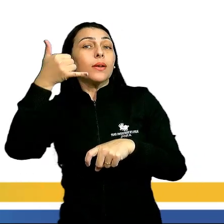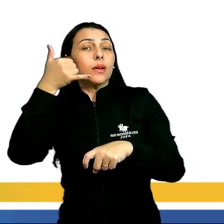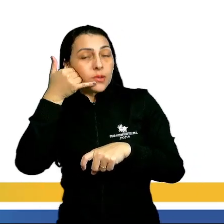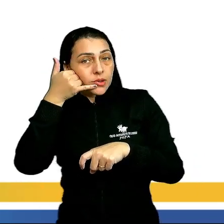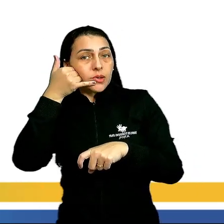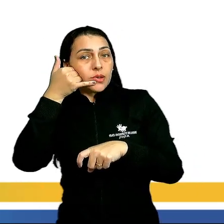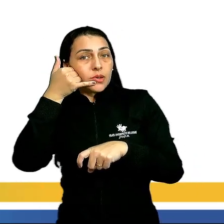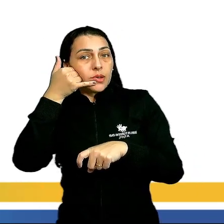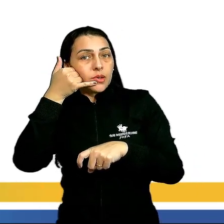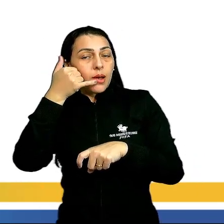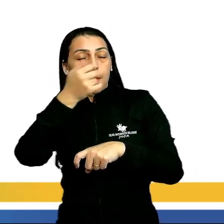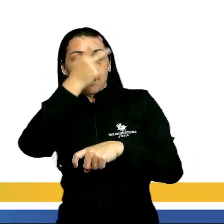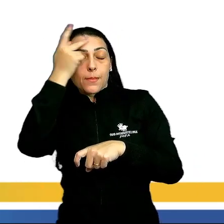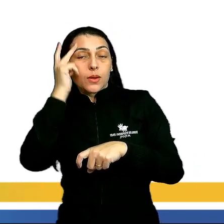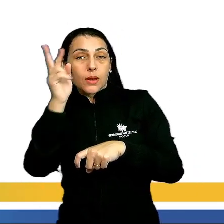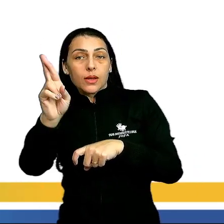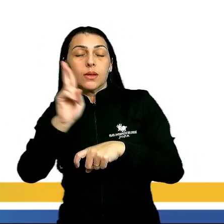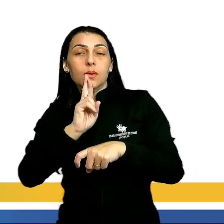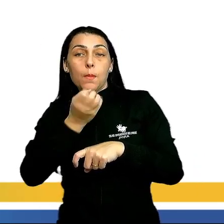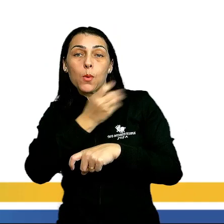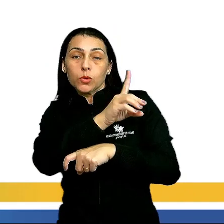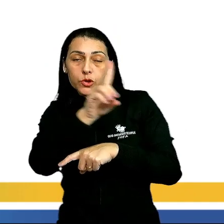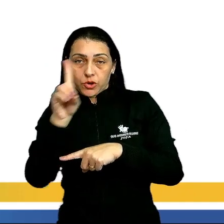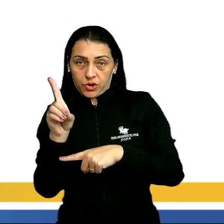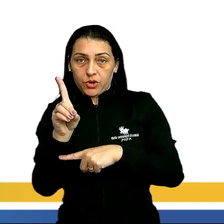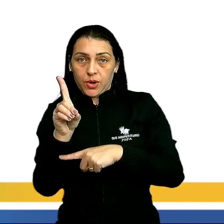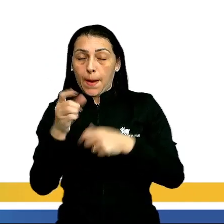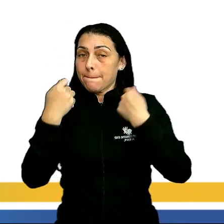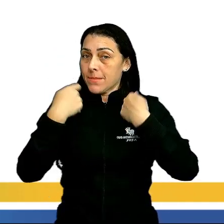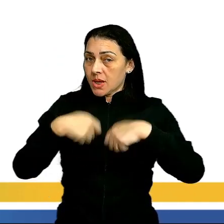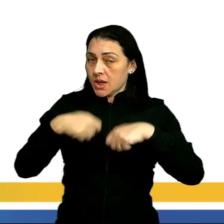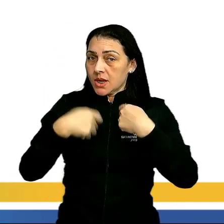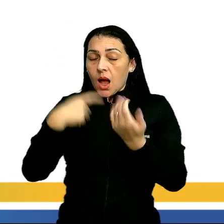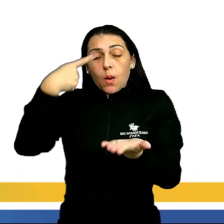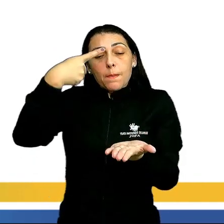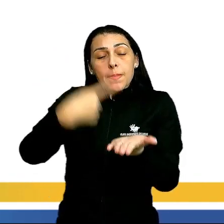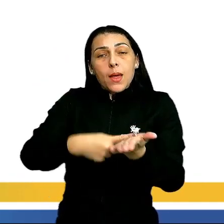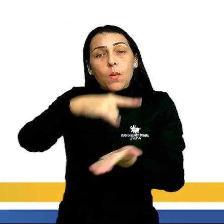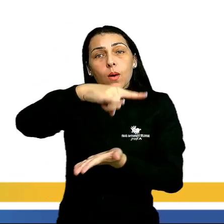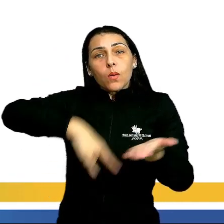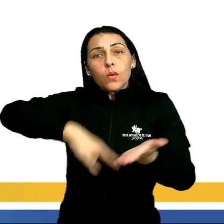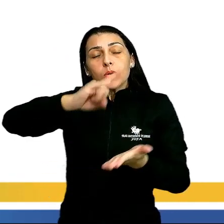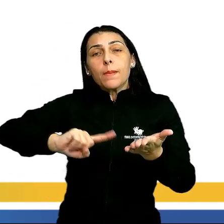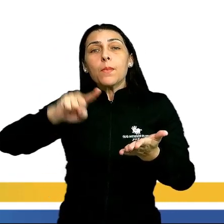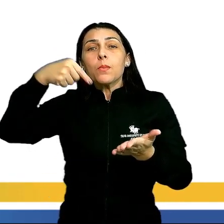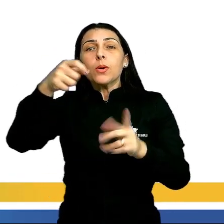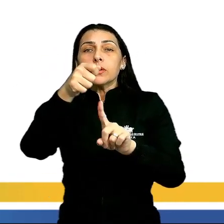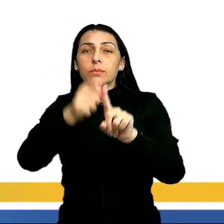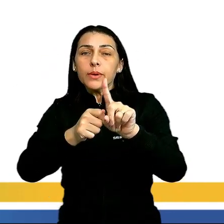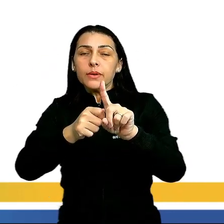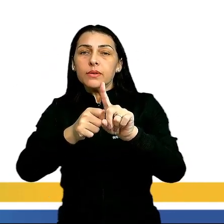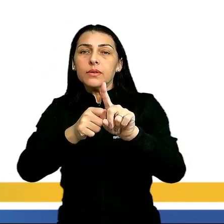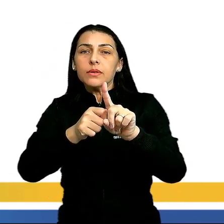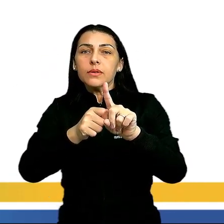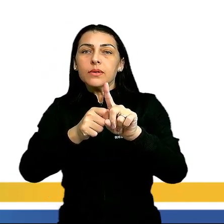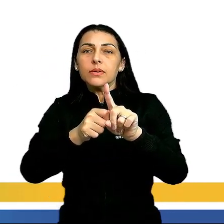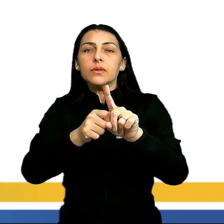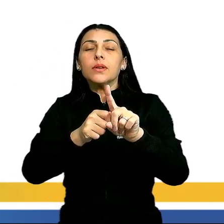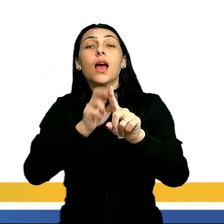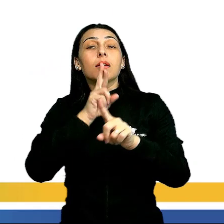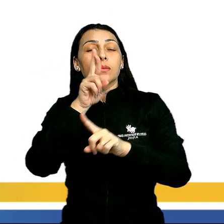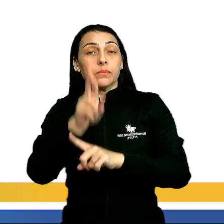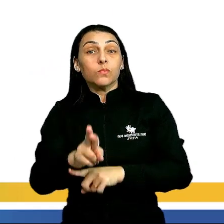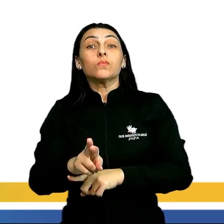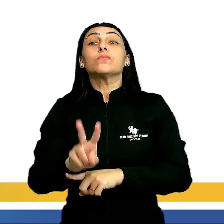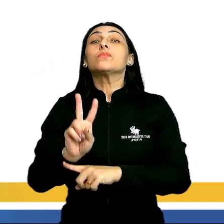observam. Aí a pessoa do outro lado responde: bom dia. Precisava marcar uma consulta para o próximo mês. E aí alguém